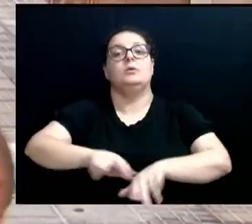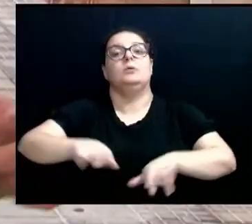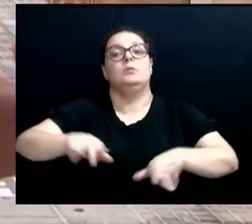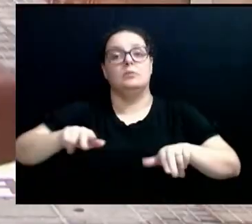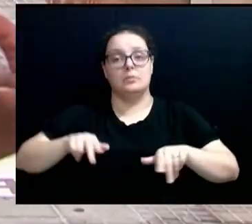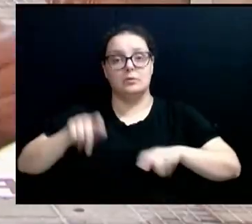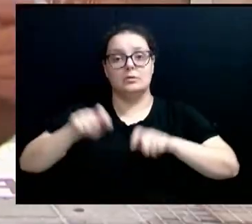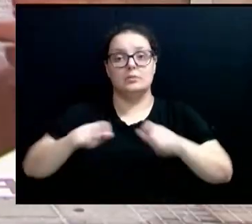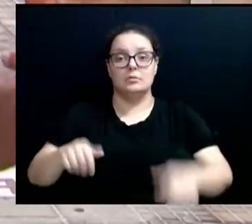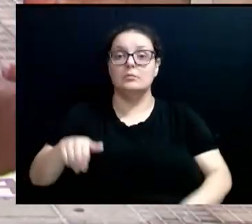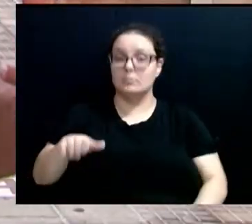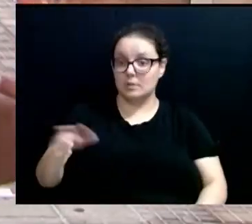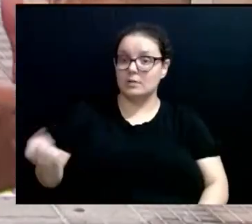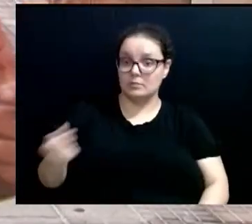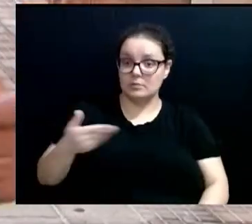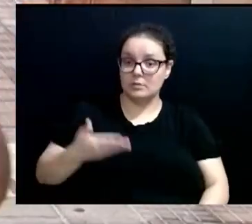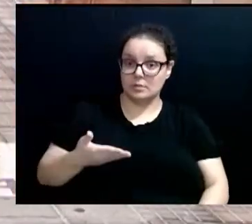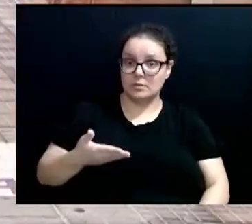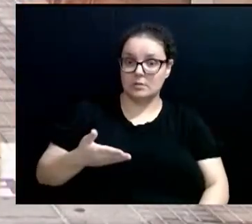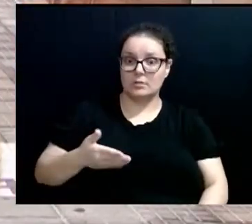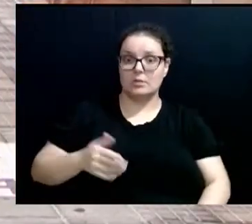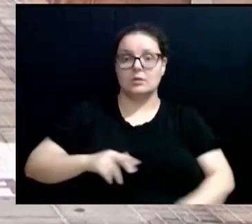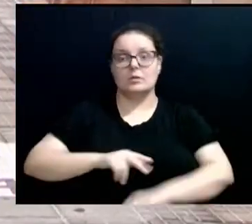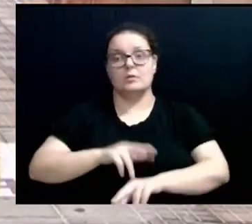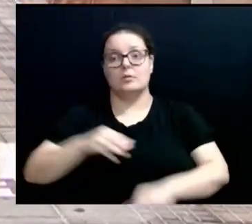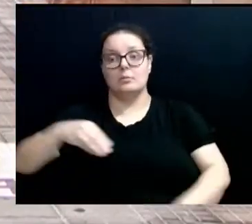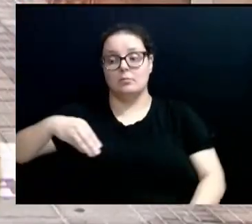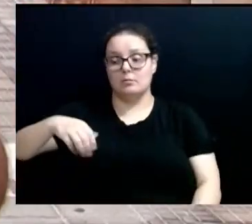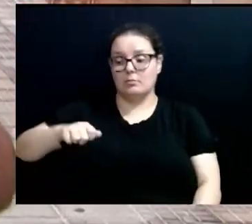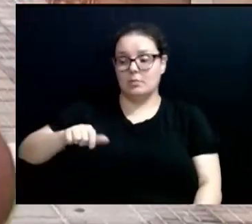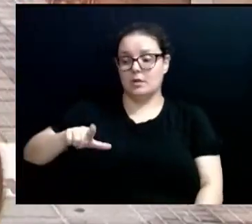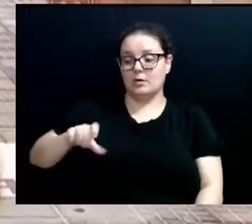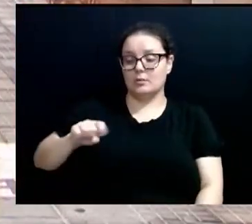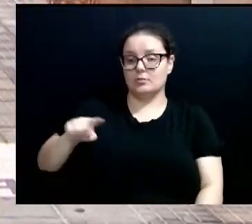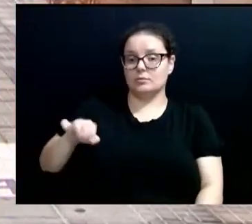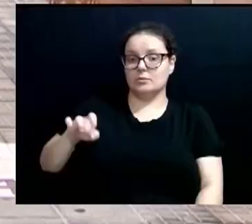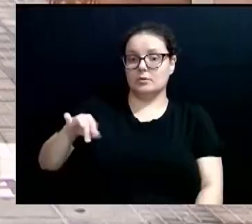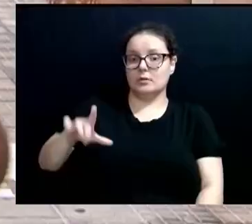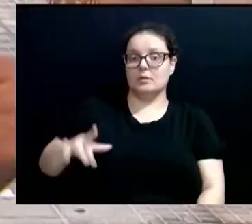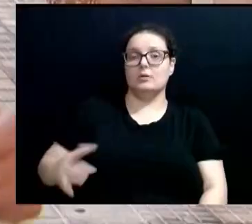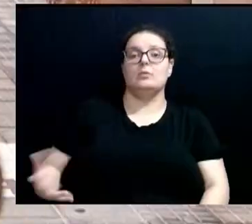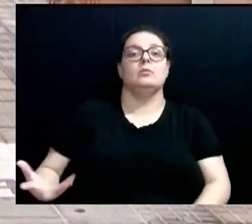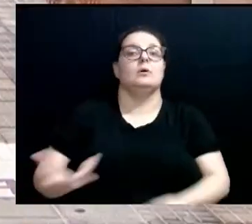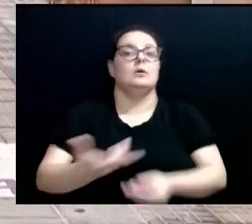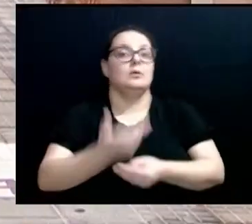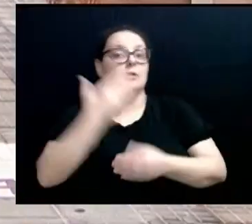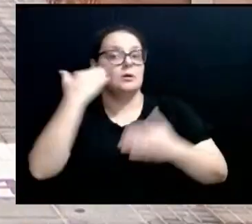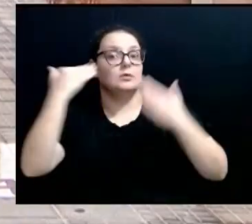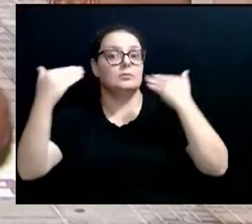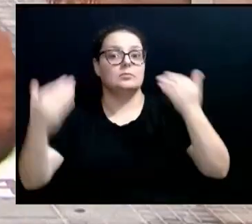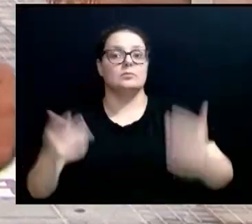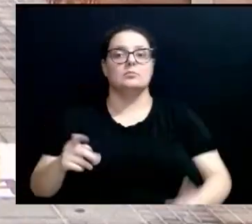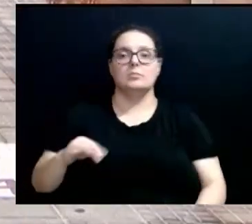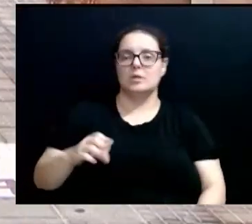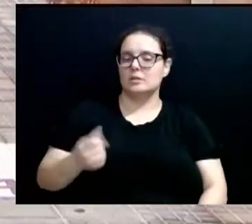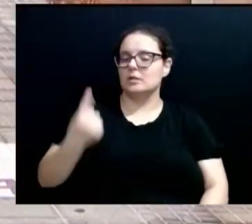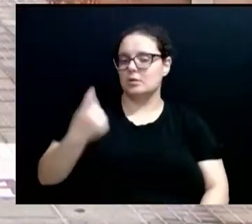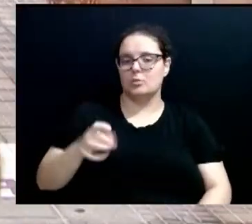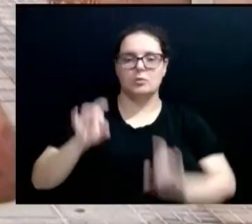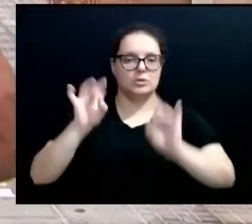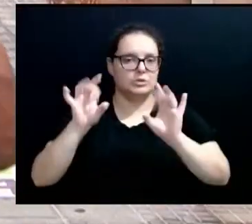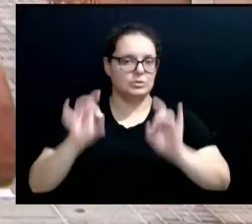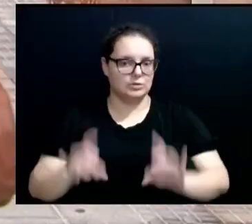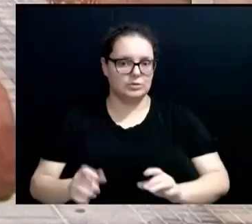disso, há muitos mausoléus com obras de arte de artistas renomados, né? São peças únicas,